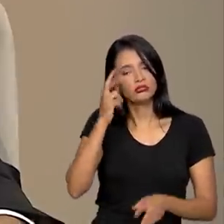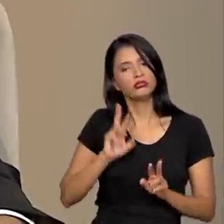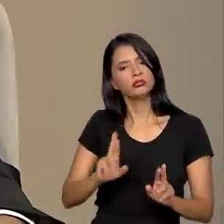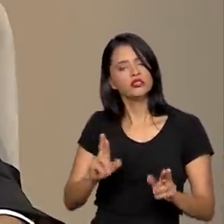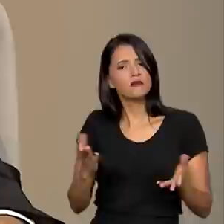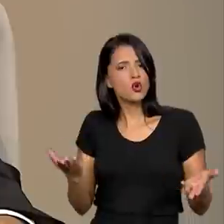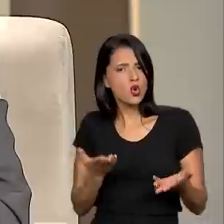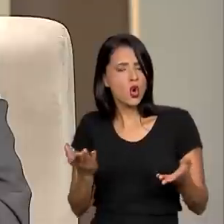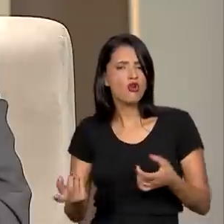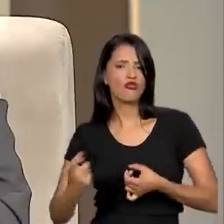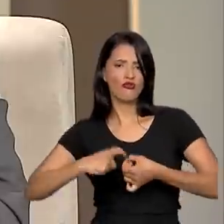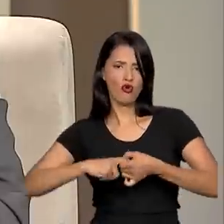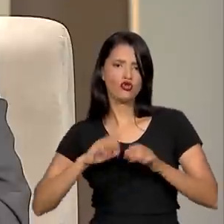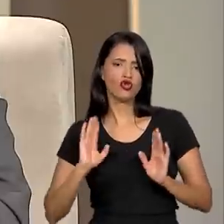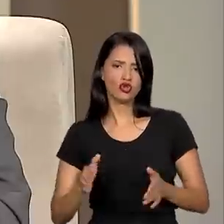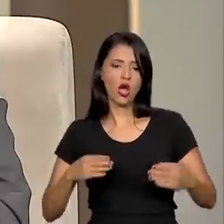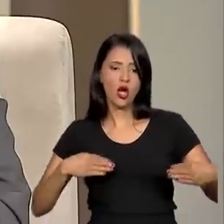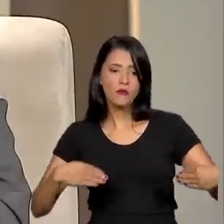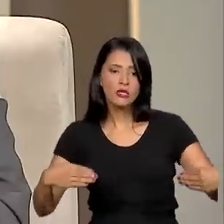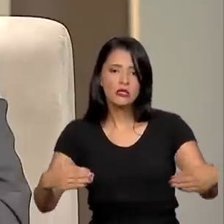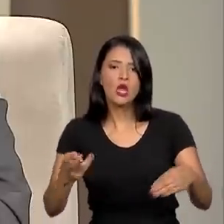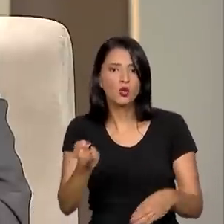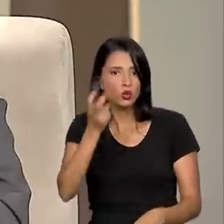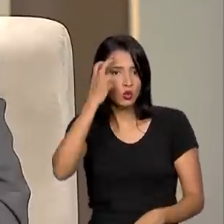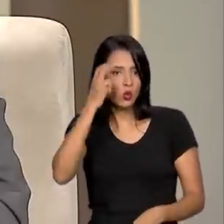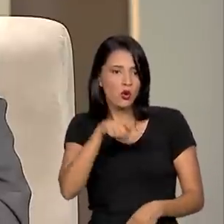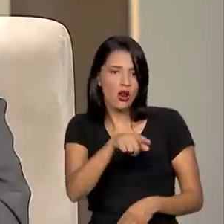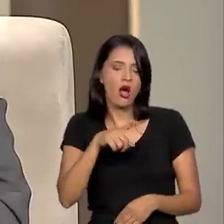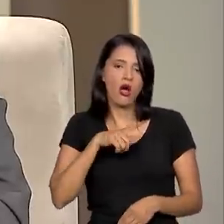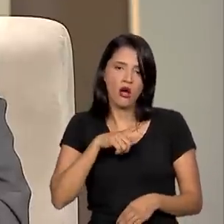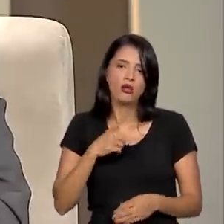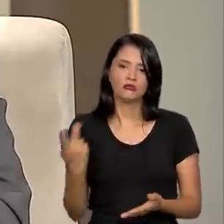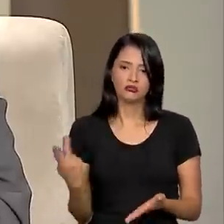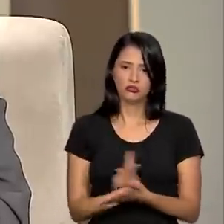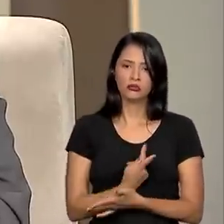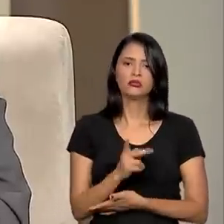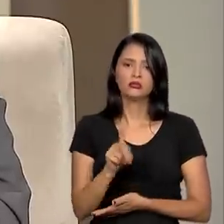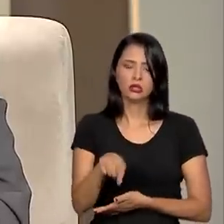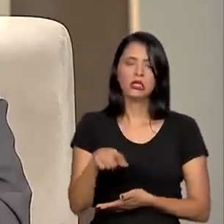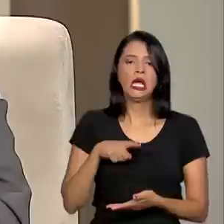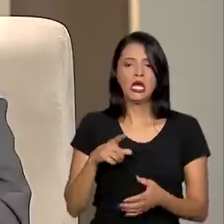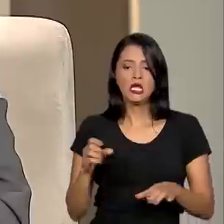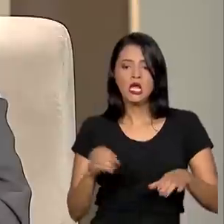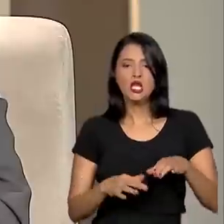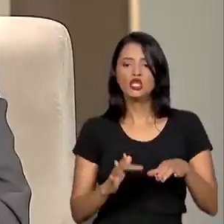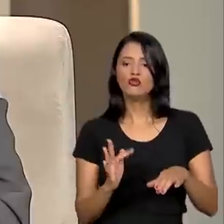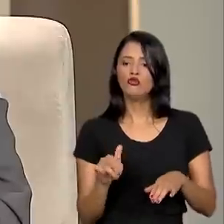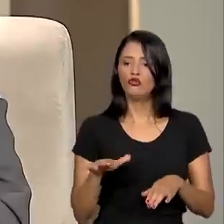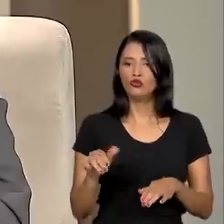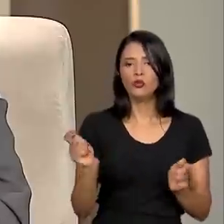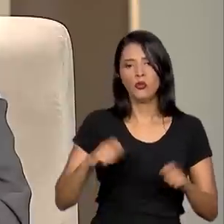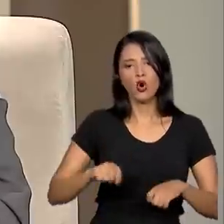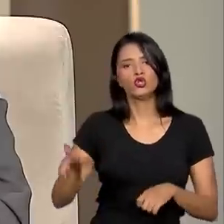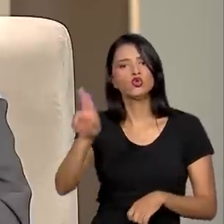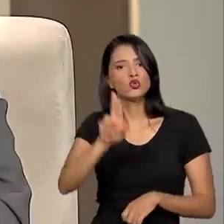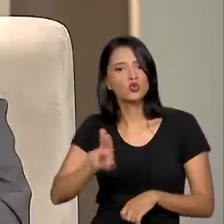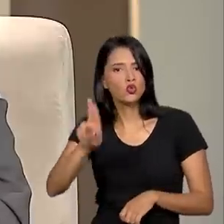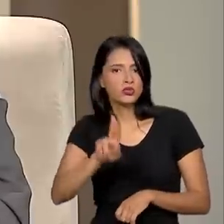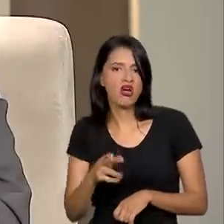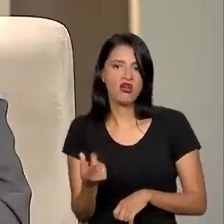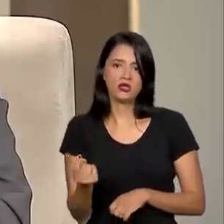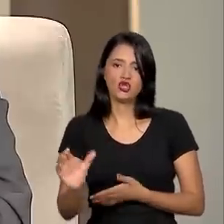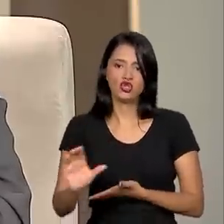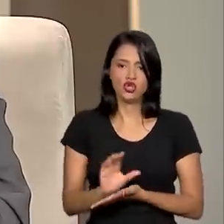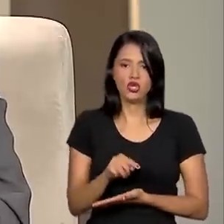de que retorne a ser o Ministério da Cultura, que isso se materialize e que os fundos possam gozar desse